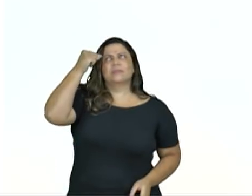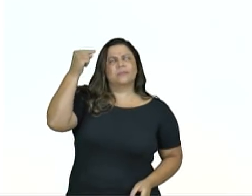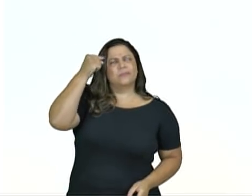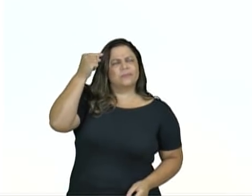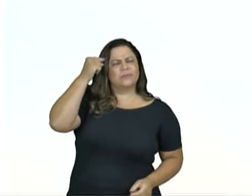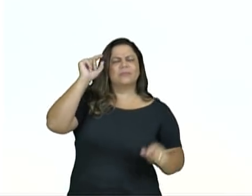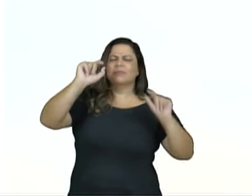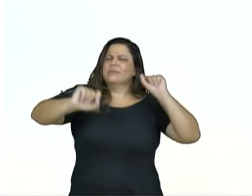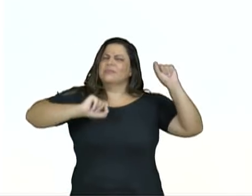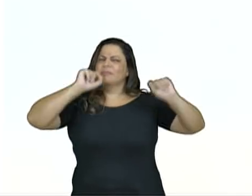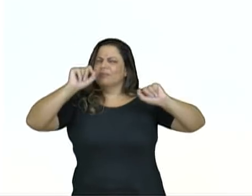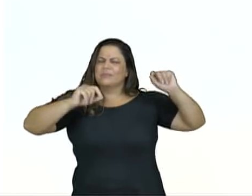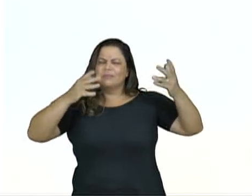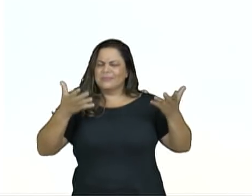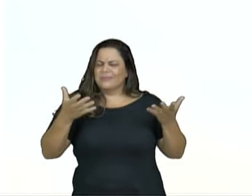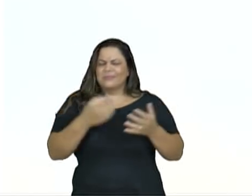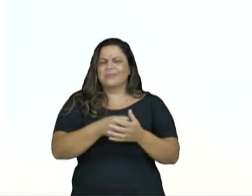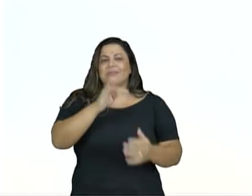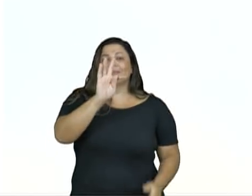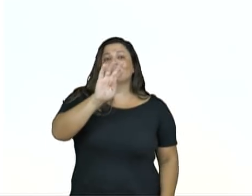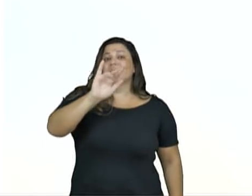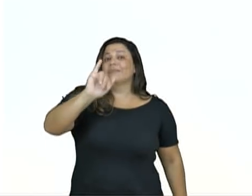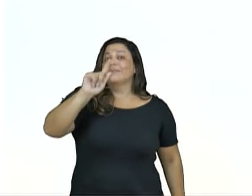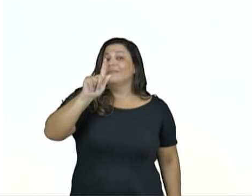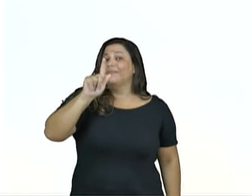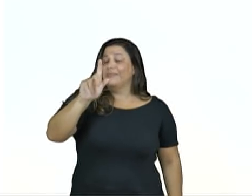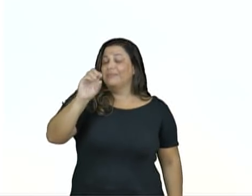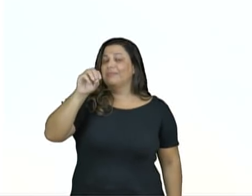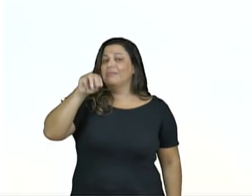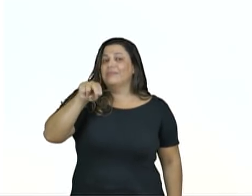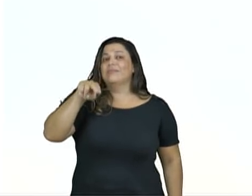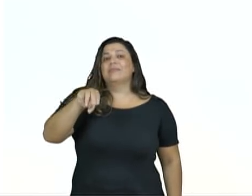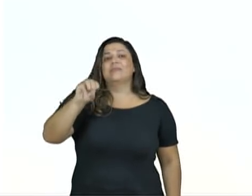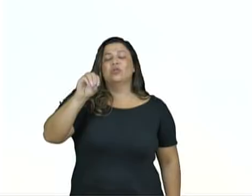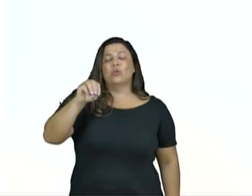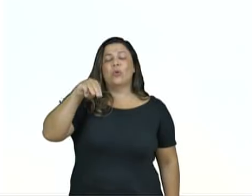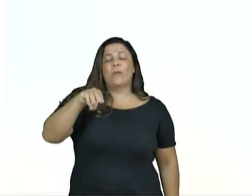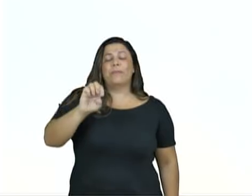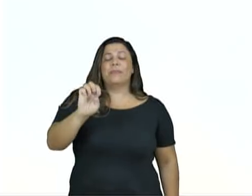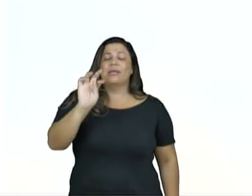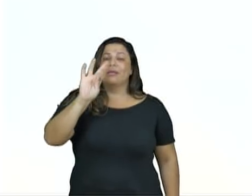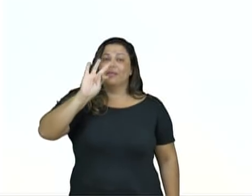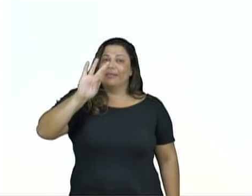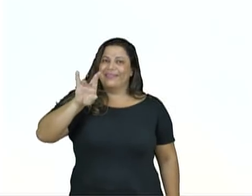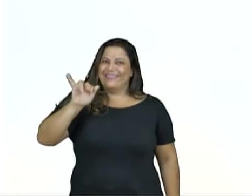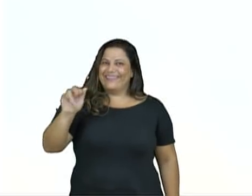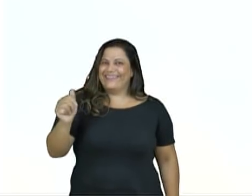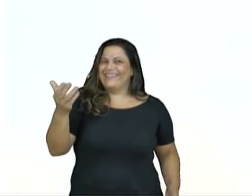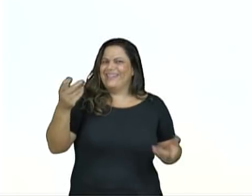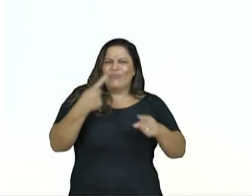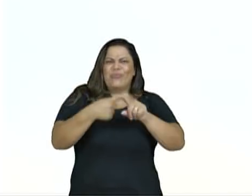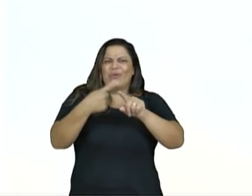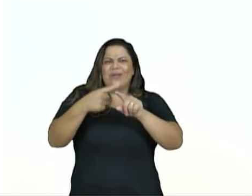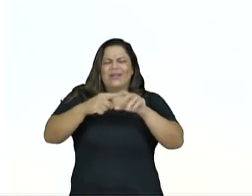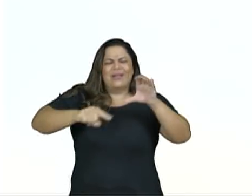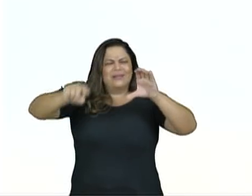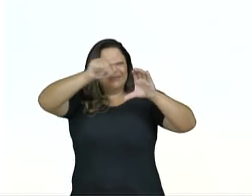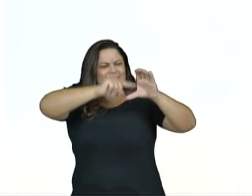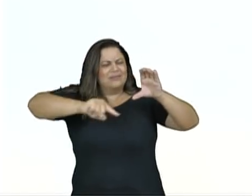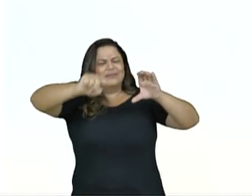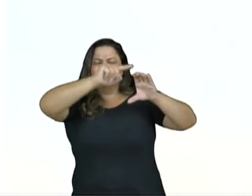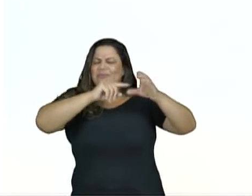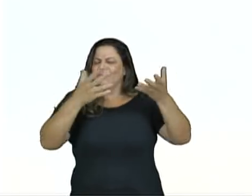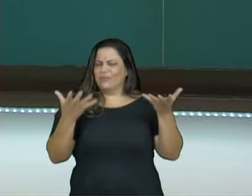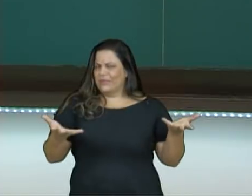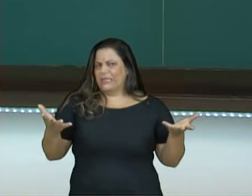aí, né, o que seria a trigonometria, por que uma circunferência trigonométrica. Então, nós vamos identificar aí nessa circunferência